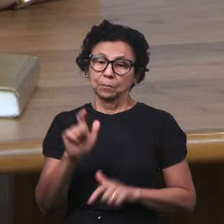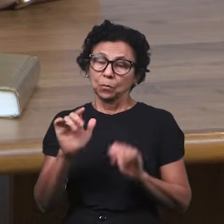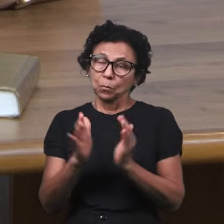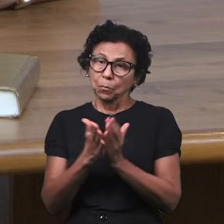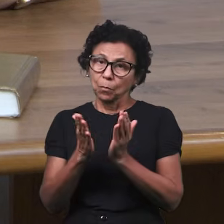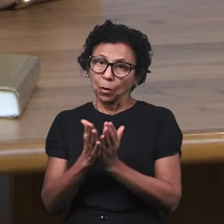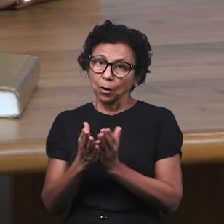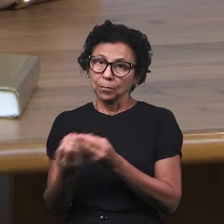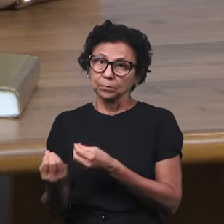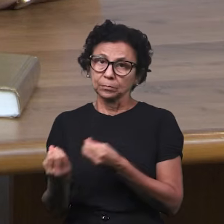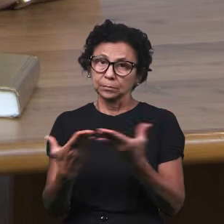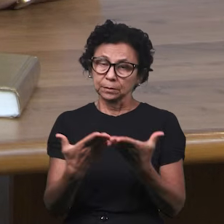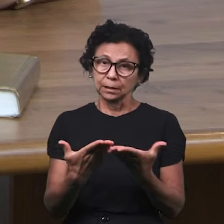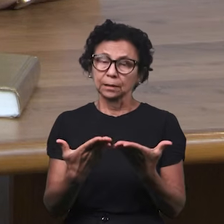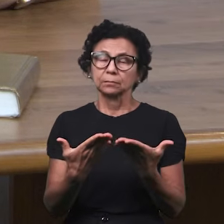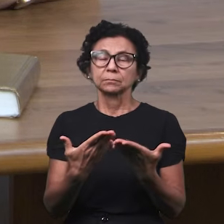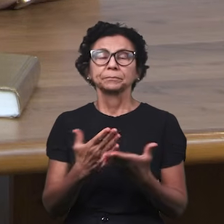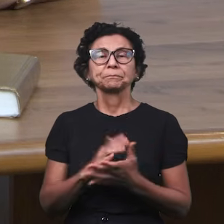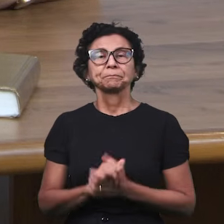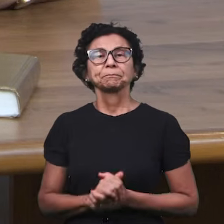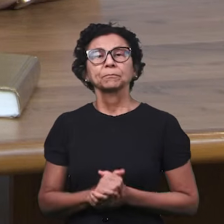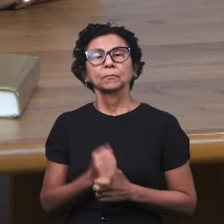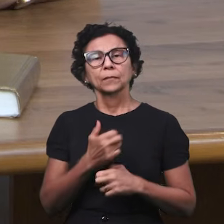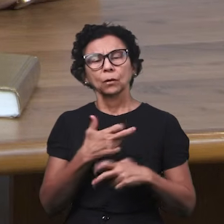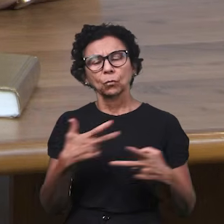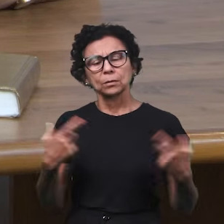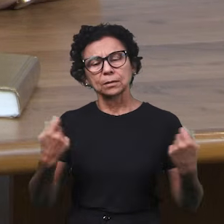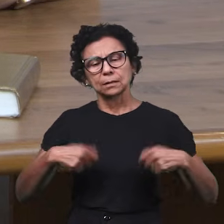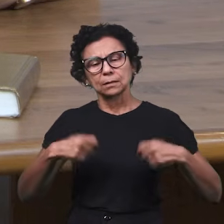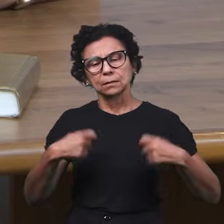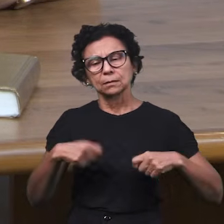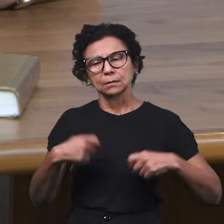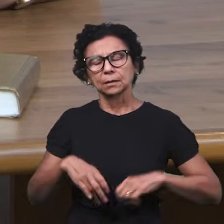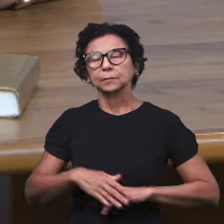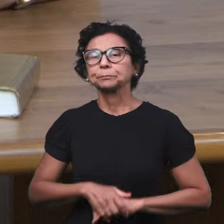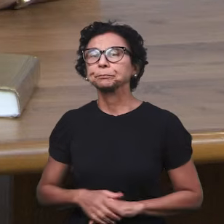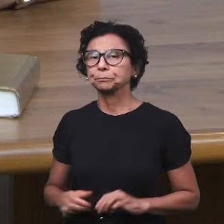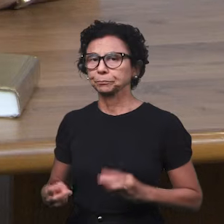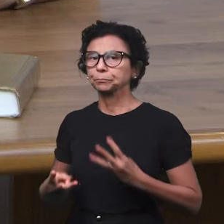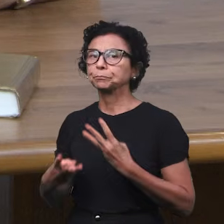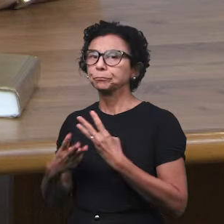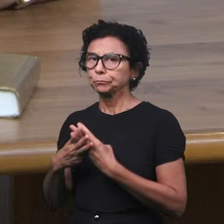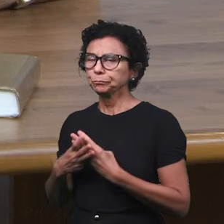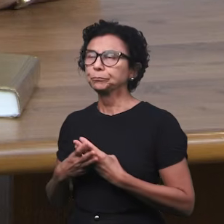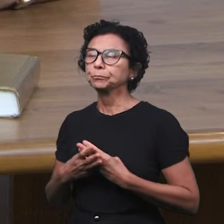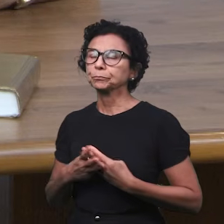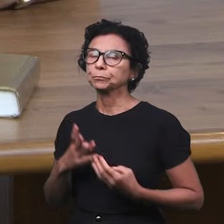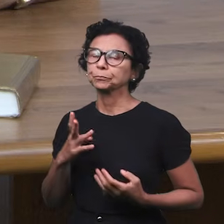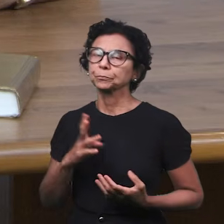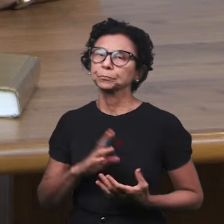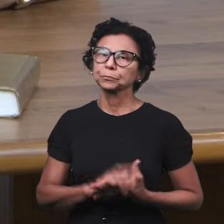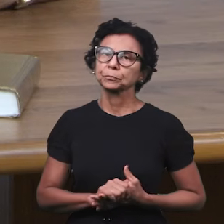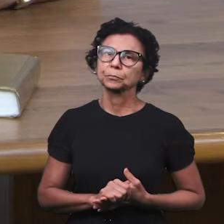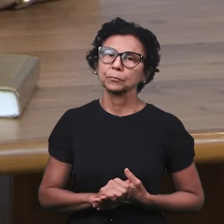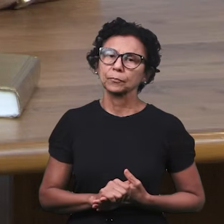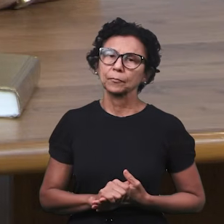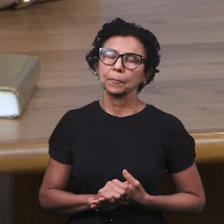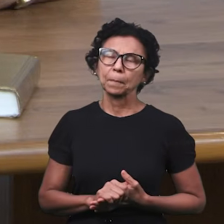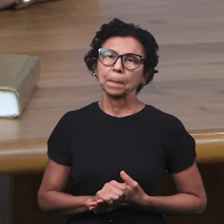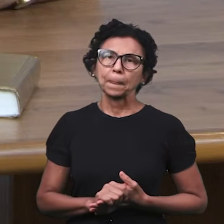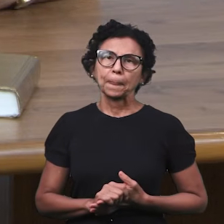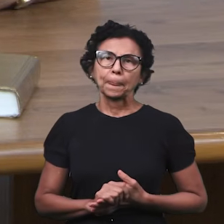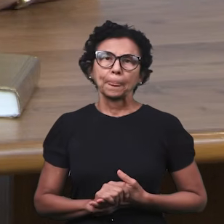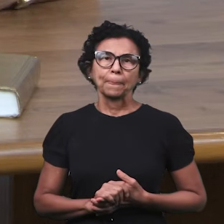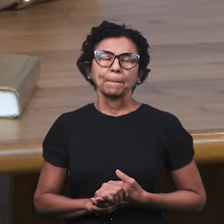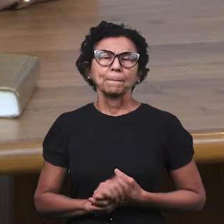se encarregaram os judeus de fazerem o que já tinham começado, como também o que